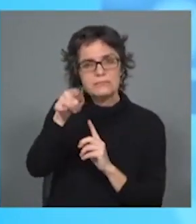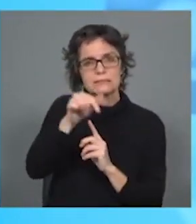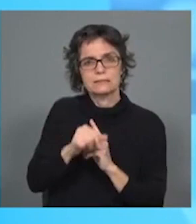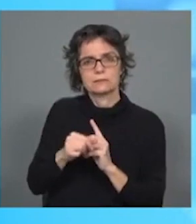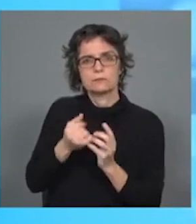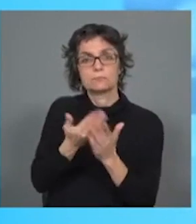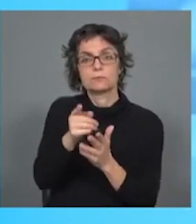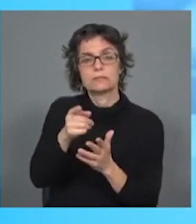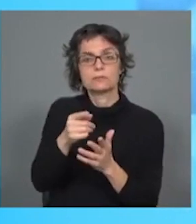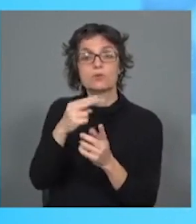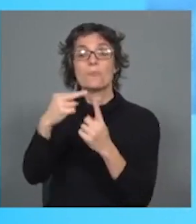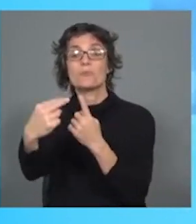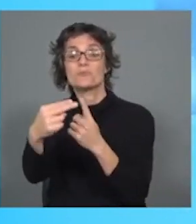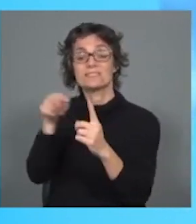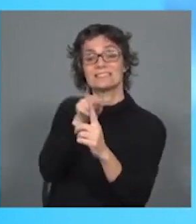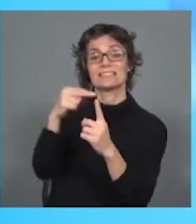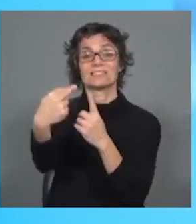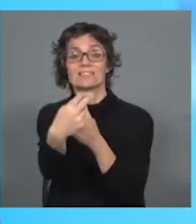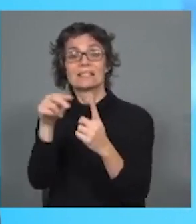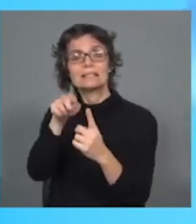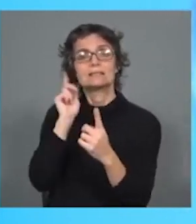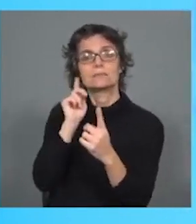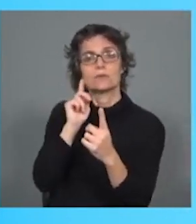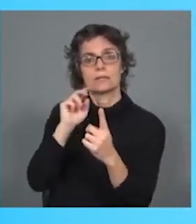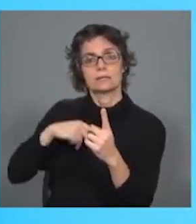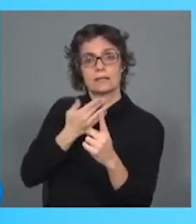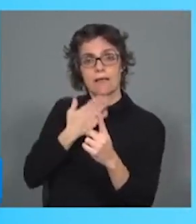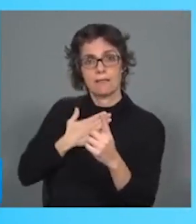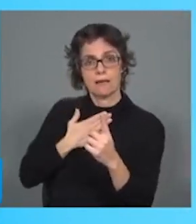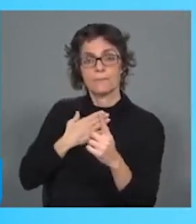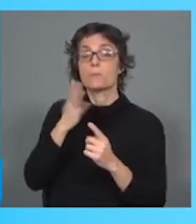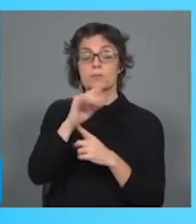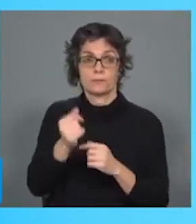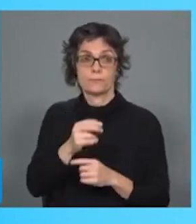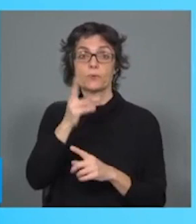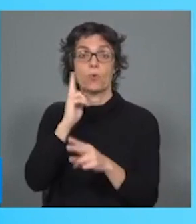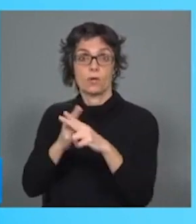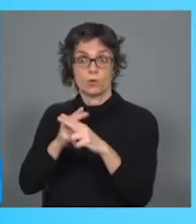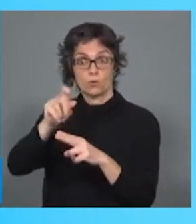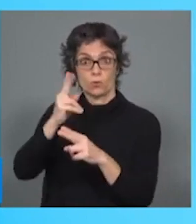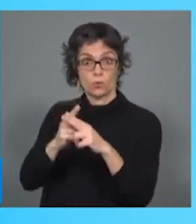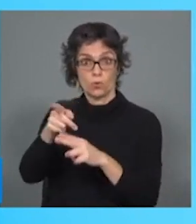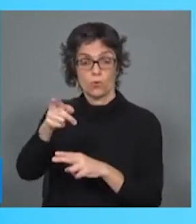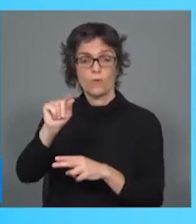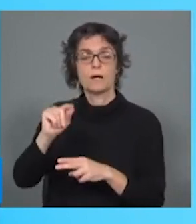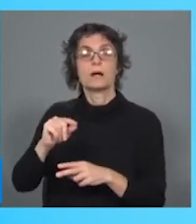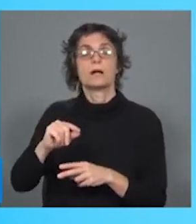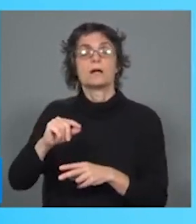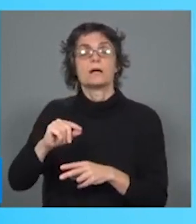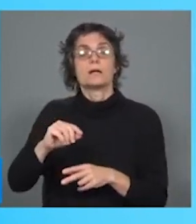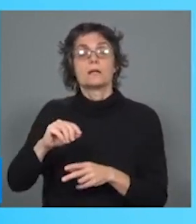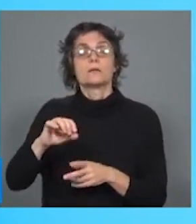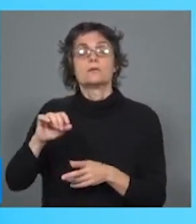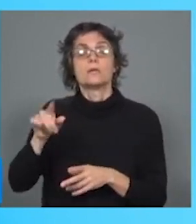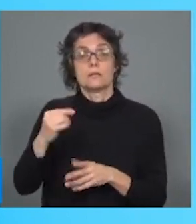isto acontecia, já estava a acontecer e com muita força, por exemplo, em Roma. Em Roma estavam a desenvolver com o Centro Cardeal Beia também muito